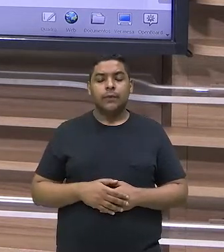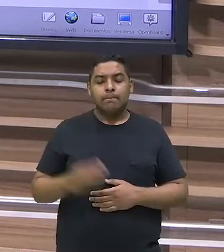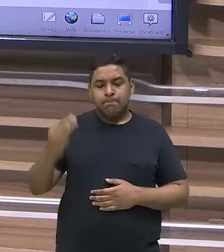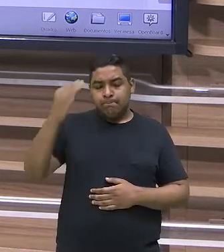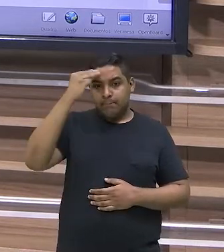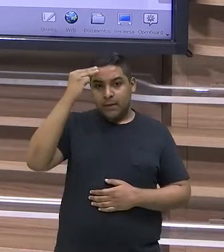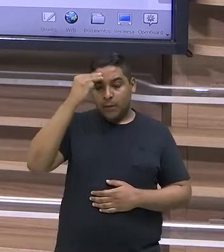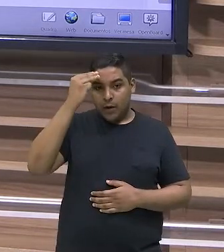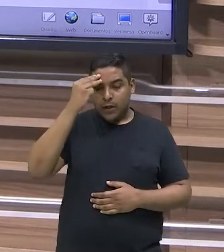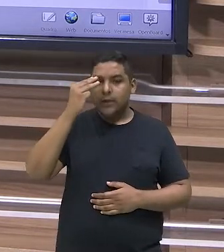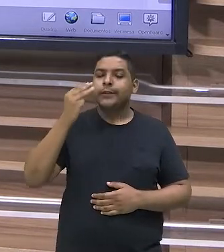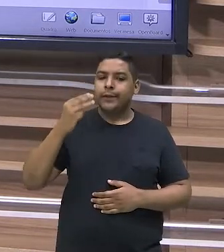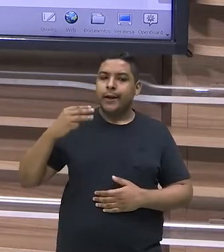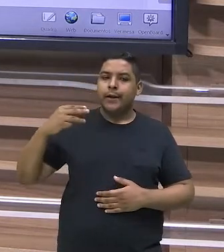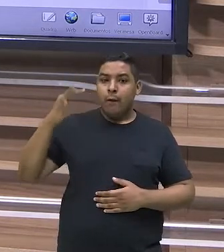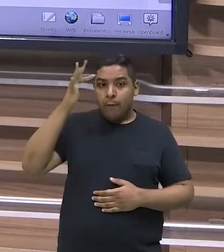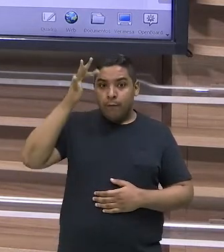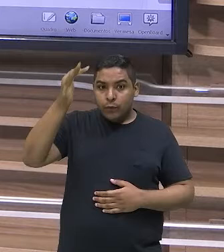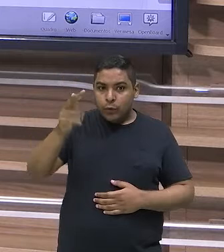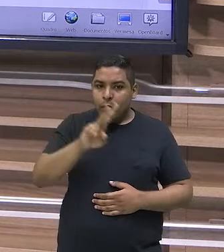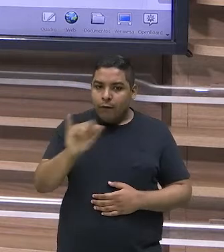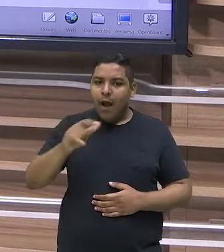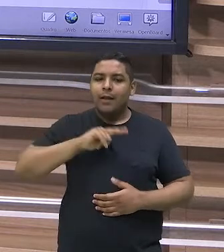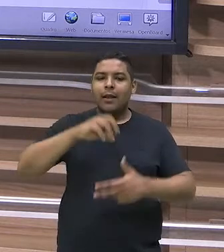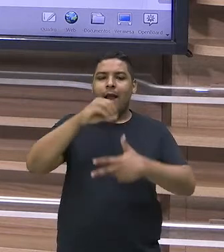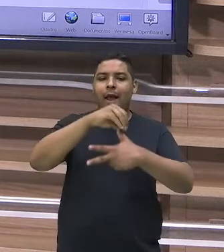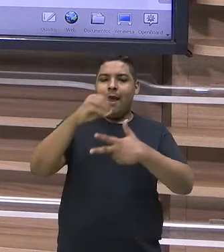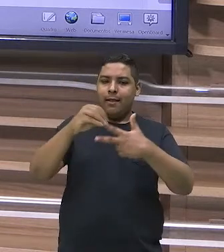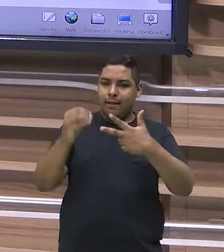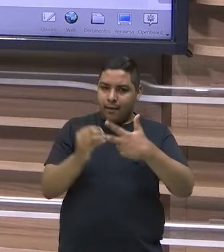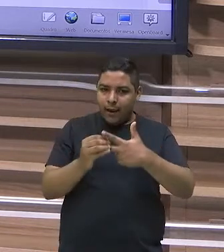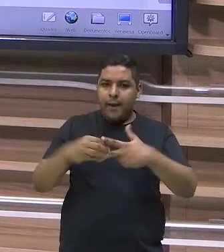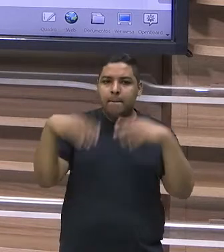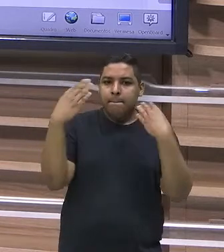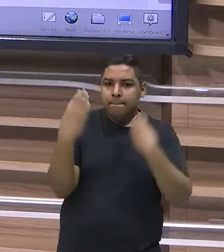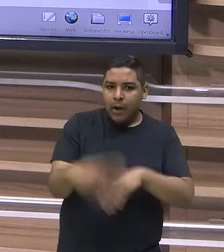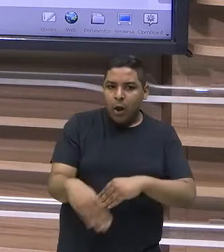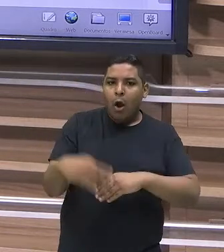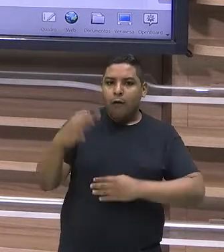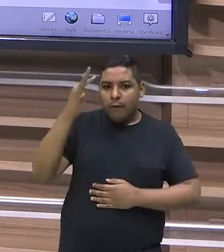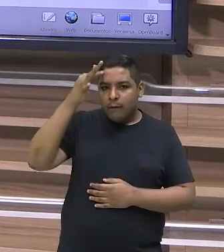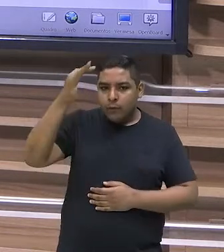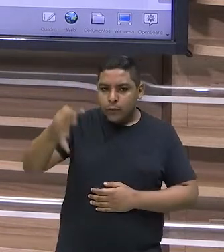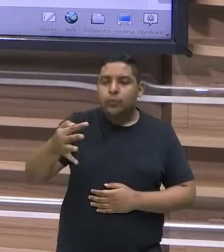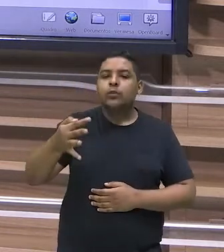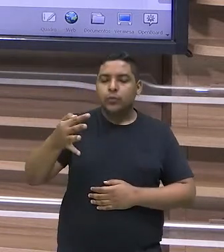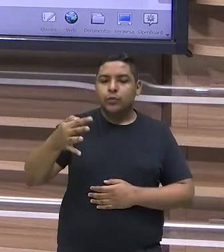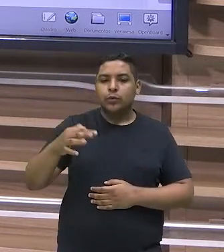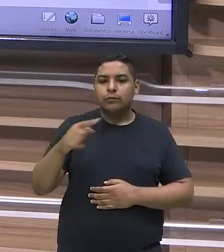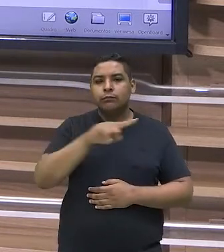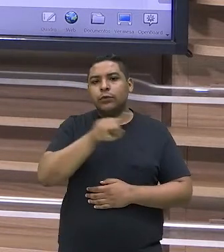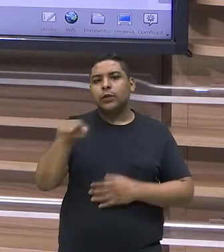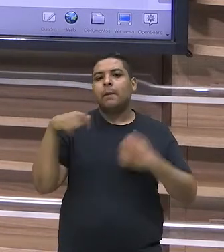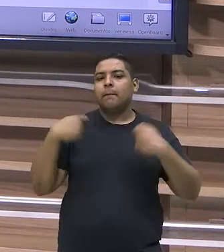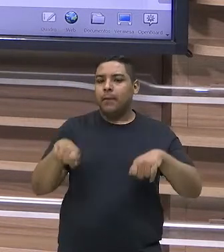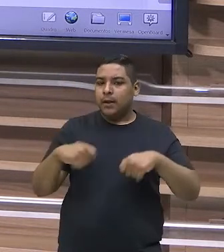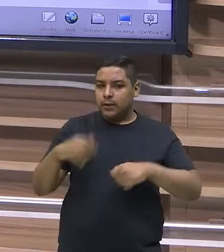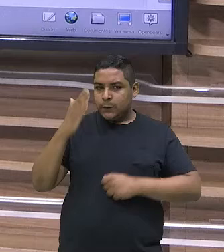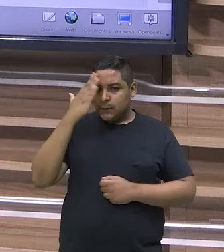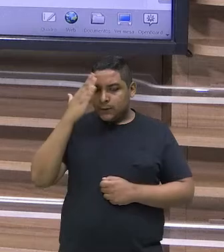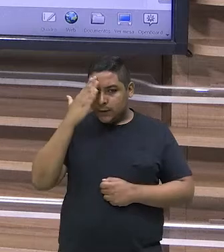nas provas, essas palavrinhas chaves, né? Se você não souber para onde vai, na hora você já vai se perder, né? Então, quando vem